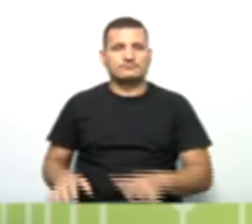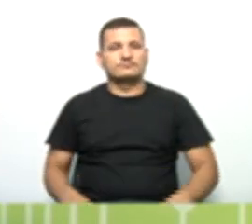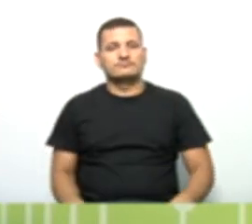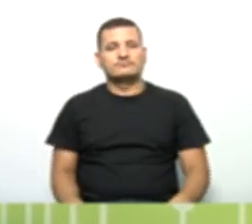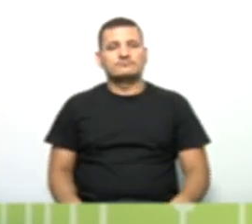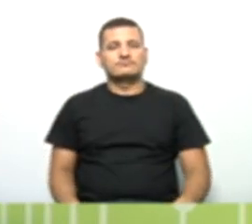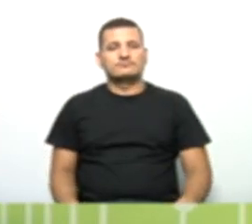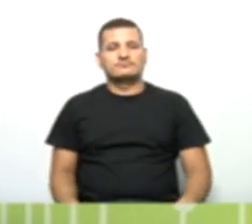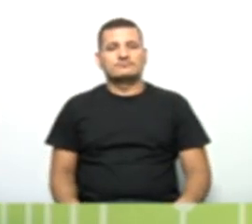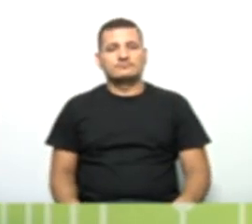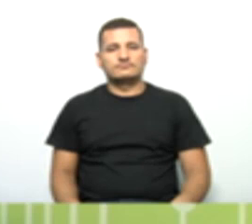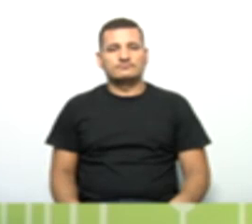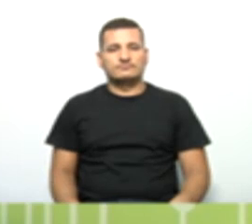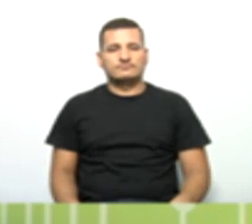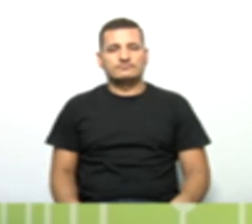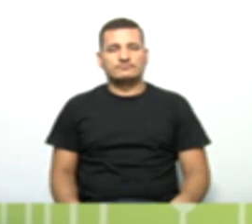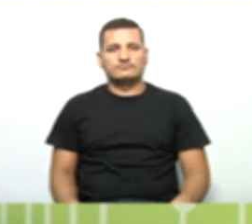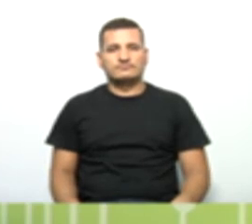Vou